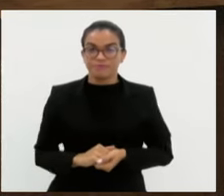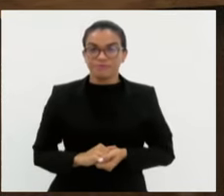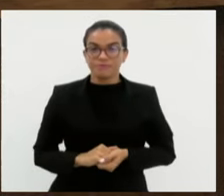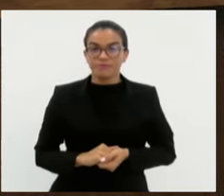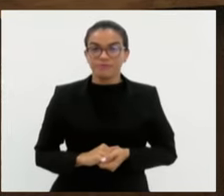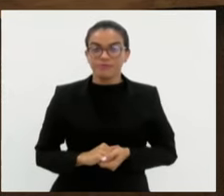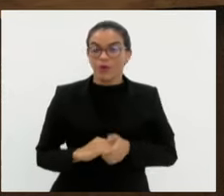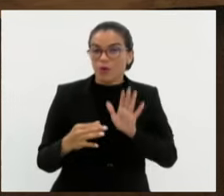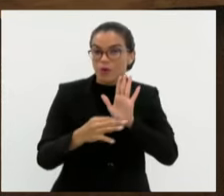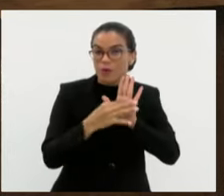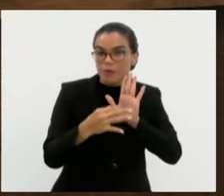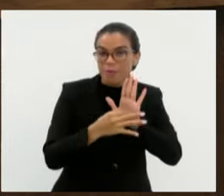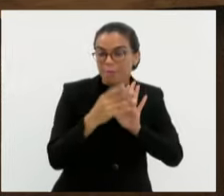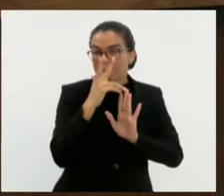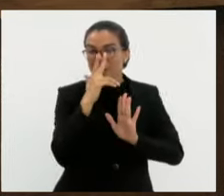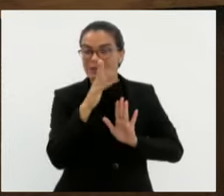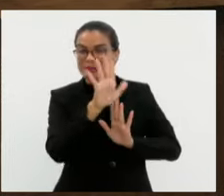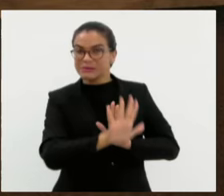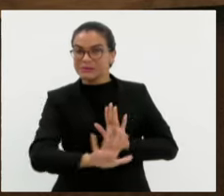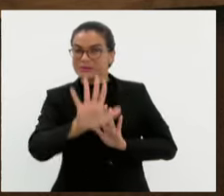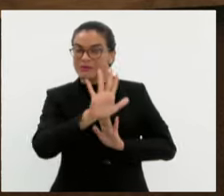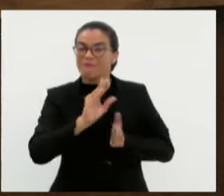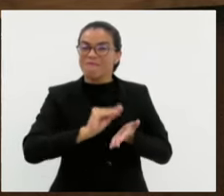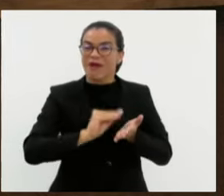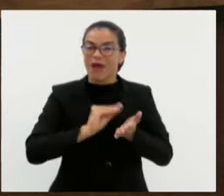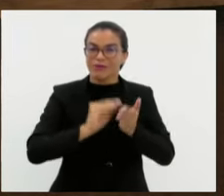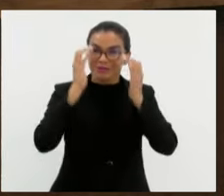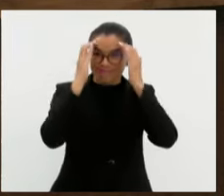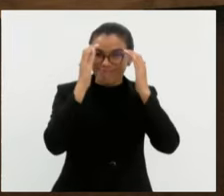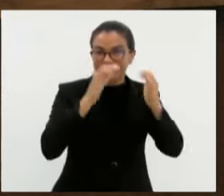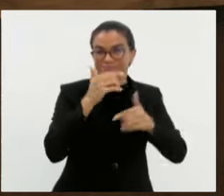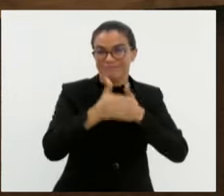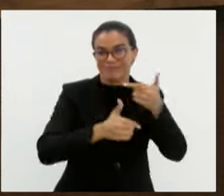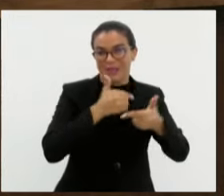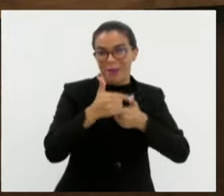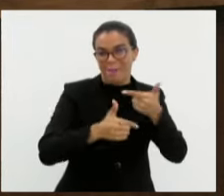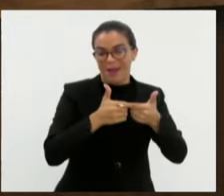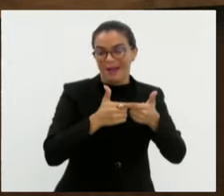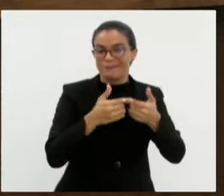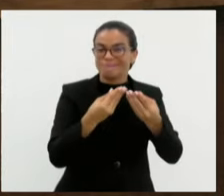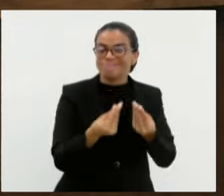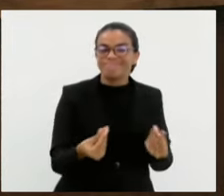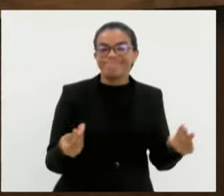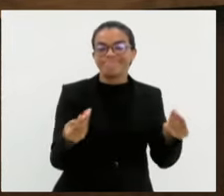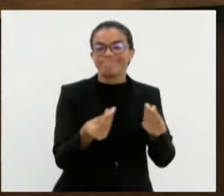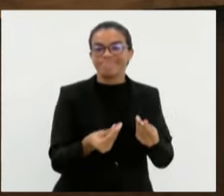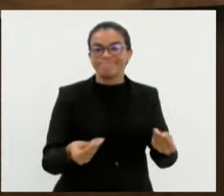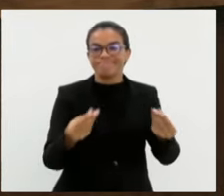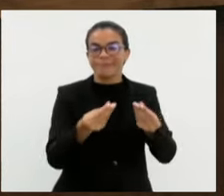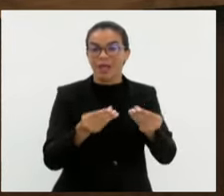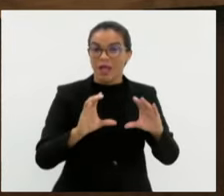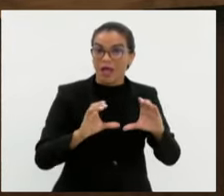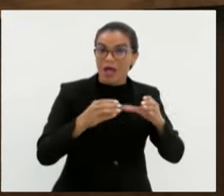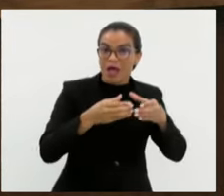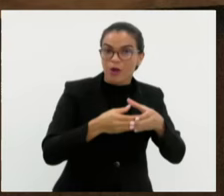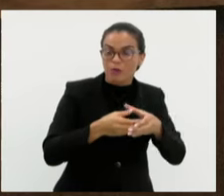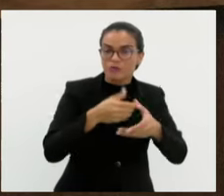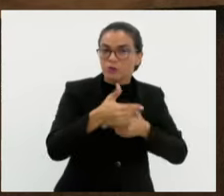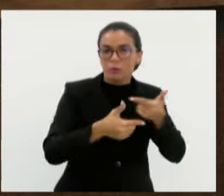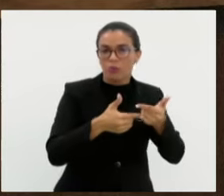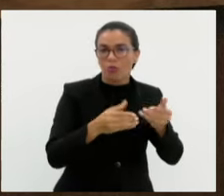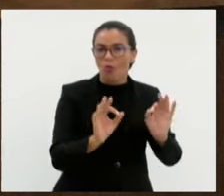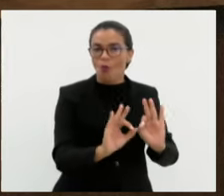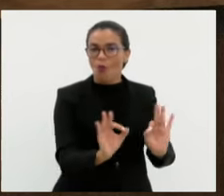nos parecia que havia um desrespeito ao trabalho das comissões, uma vez que empobrece a discussão. Quando as comissões temáticas não trabalham,